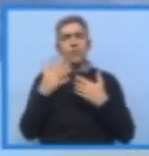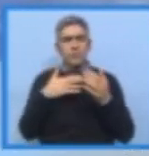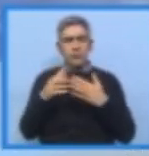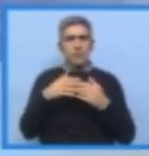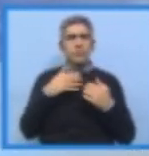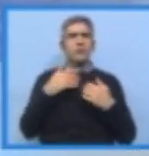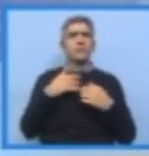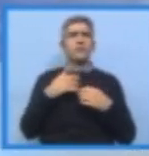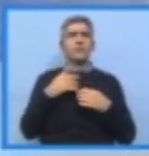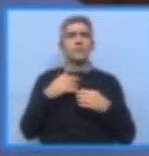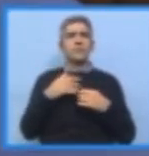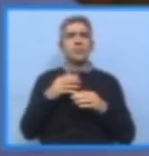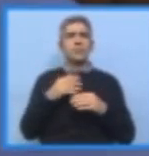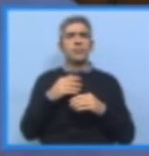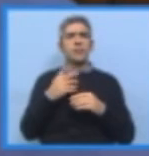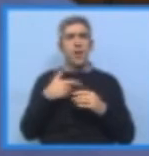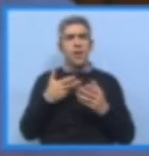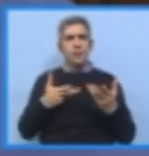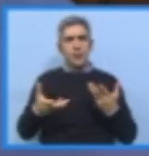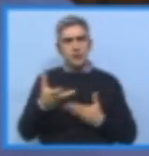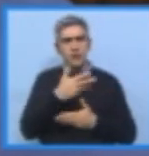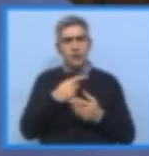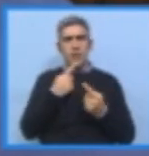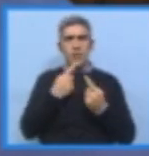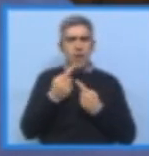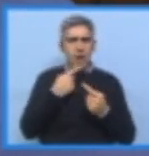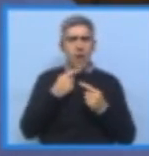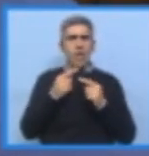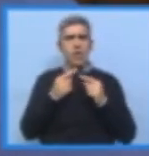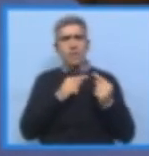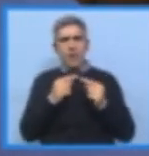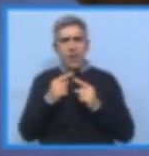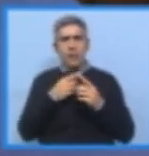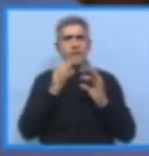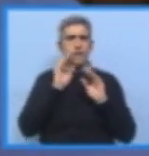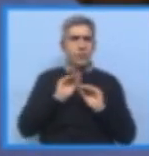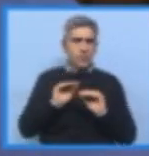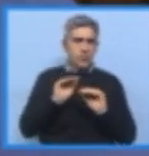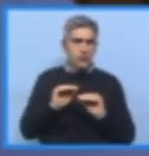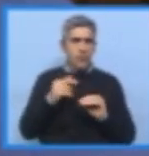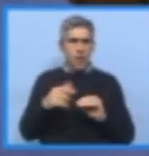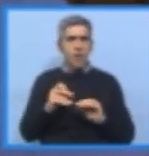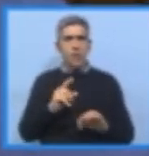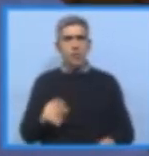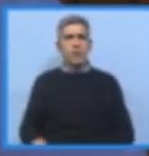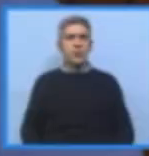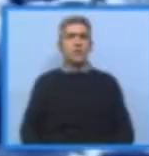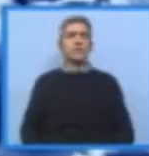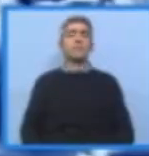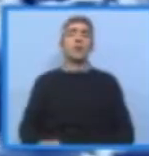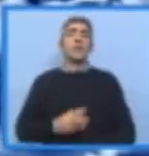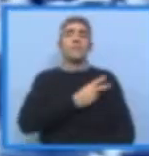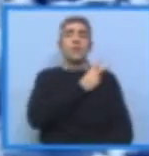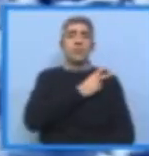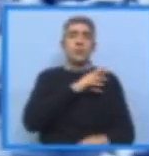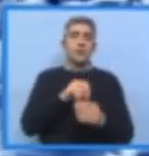mas há partilha, há diálogo, há debate, há formação, digamos assim, para estas questões. É assim, a nível universitário, eu